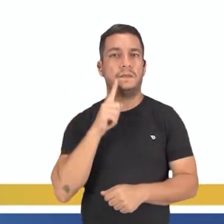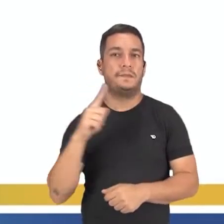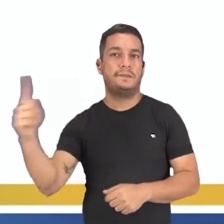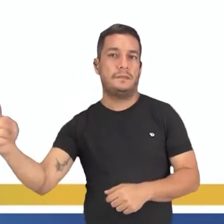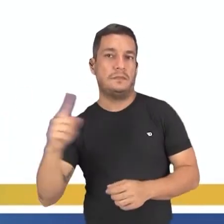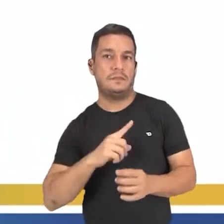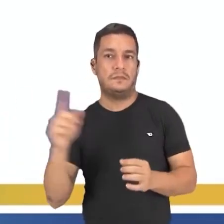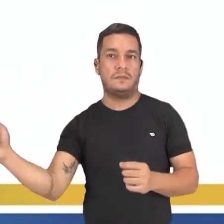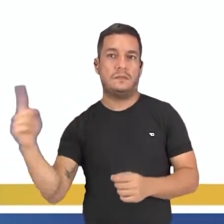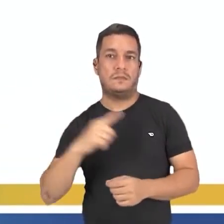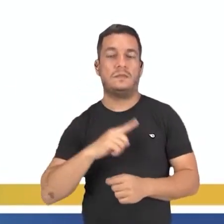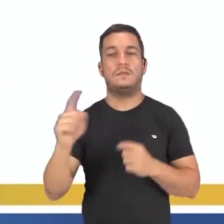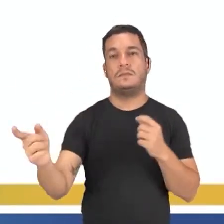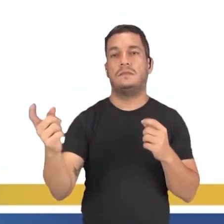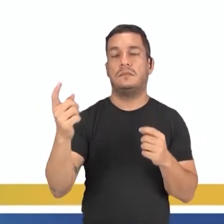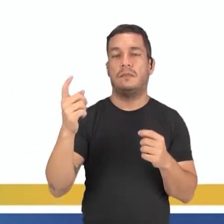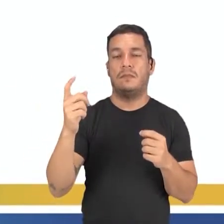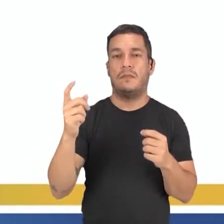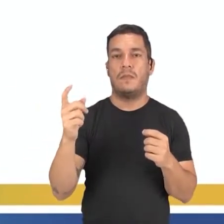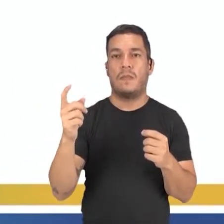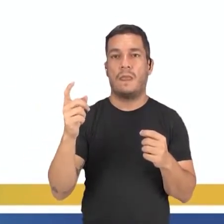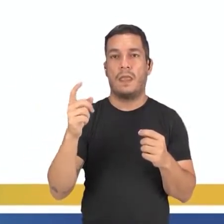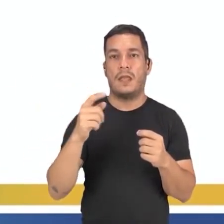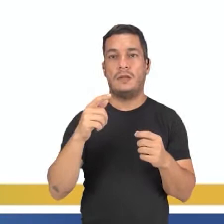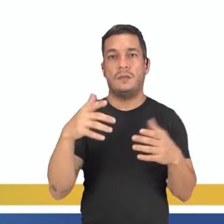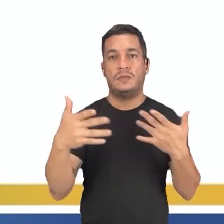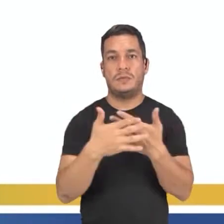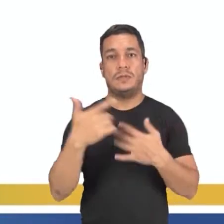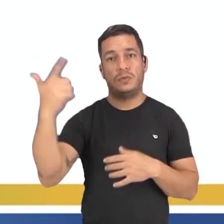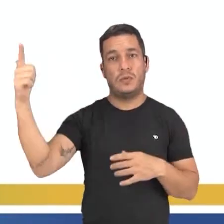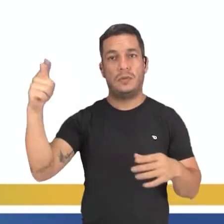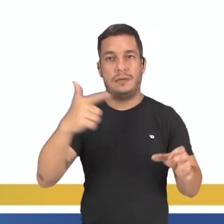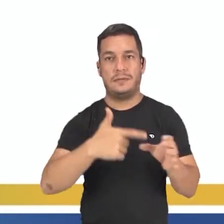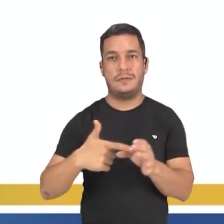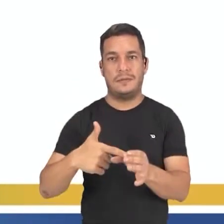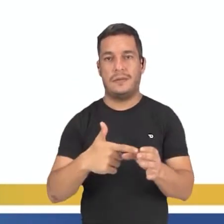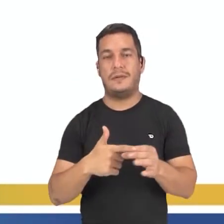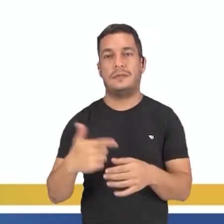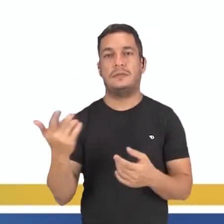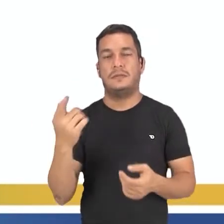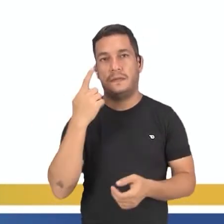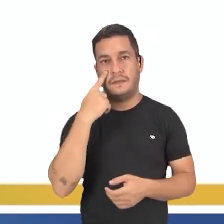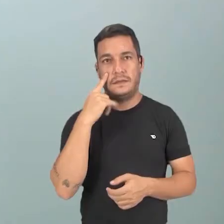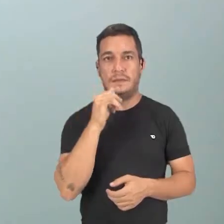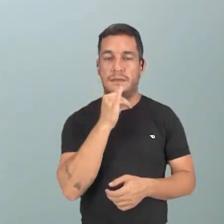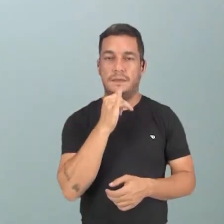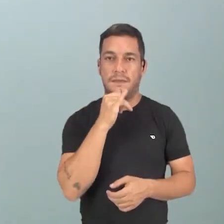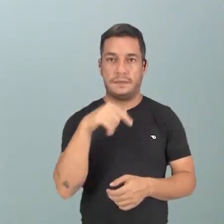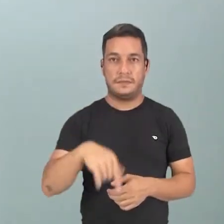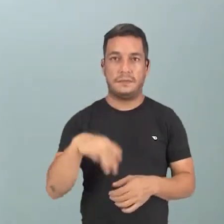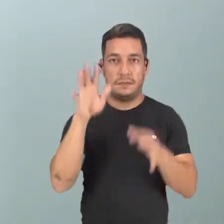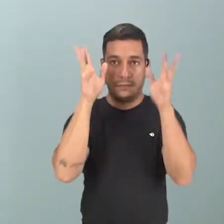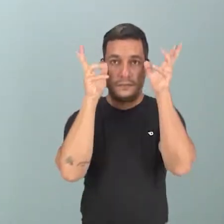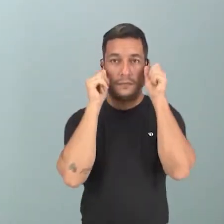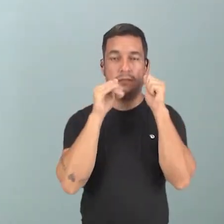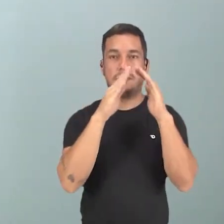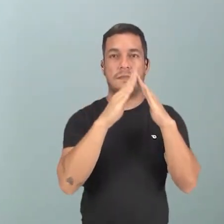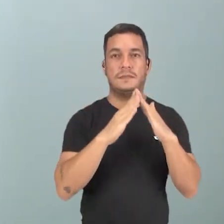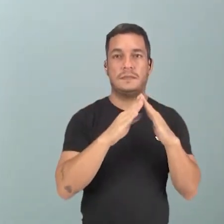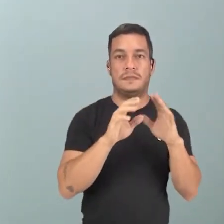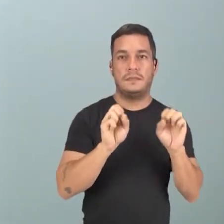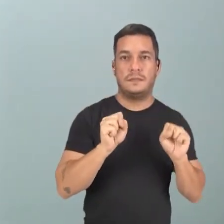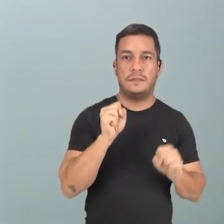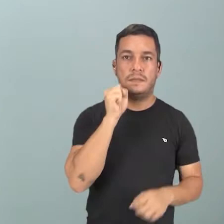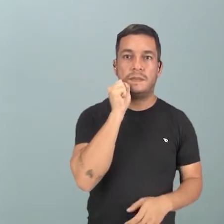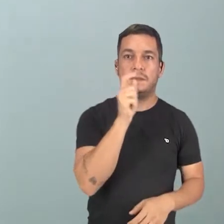voltar para os centros de outras cidades. Então vamos pegar o exemplo aqui do Acre. Mora lá em